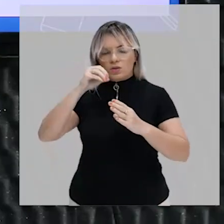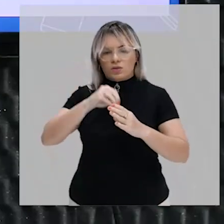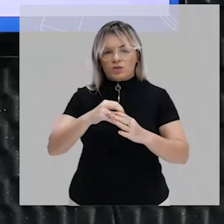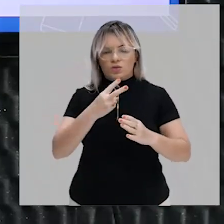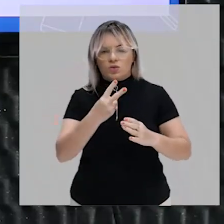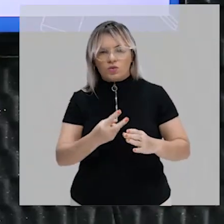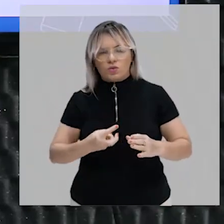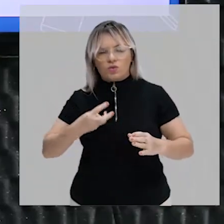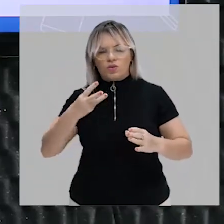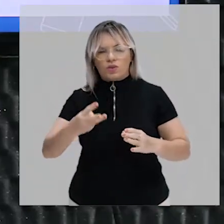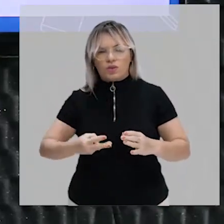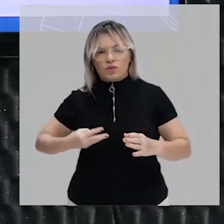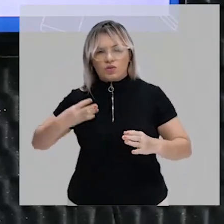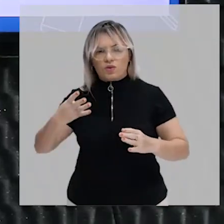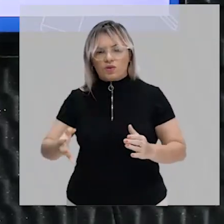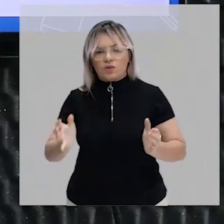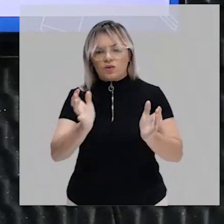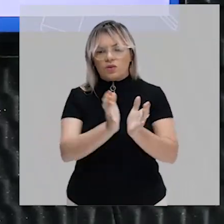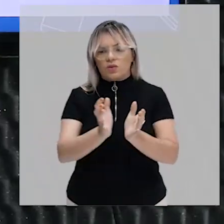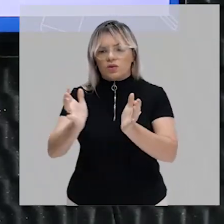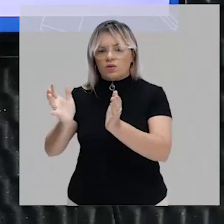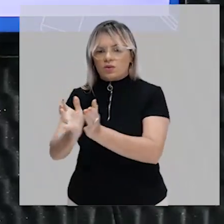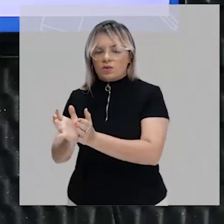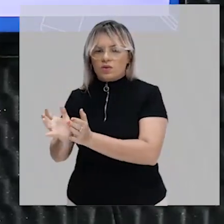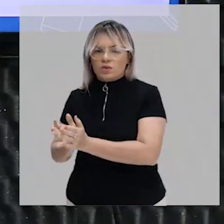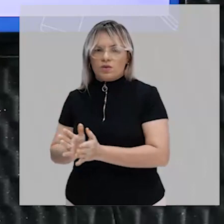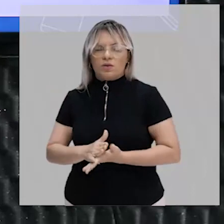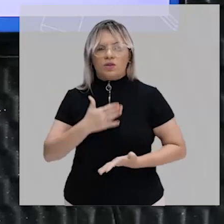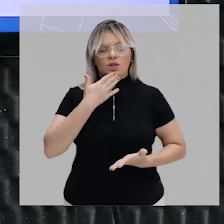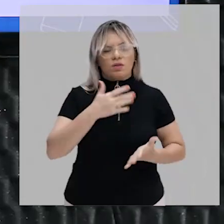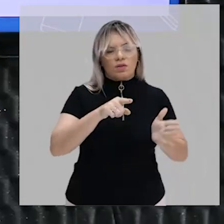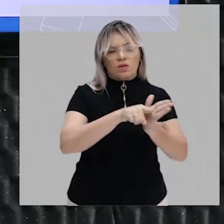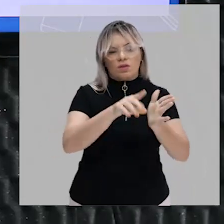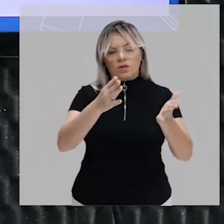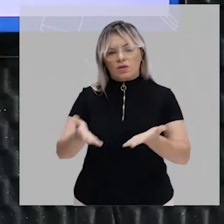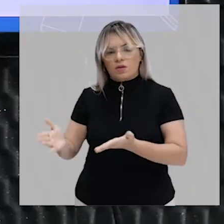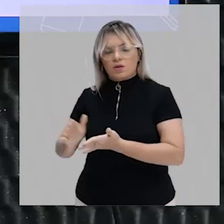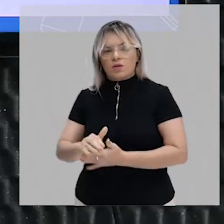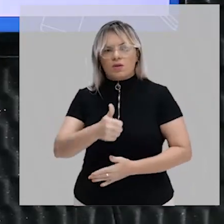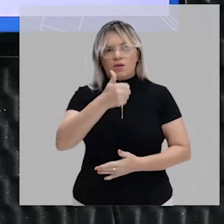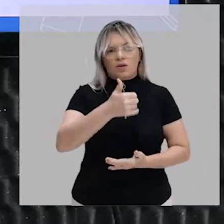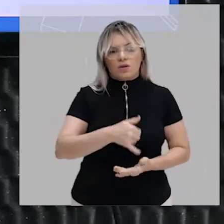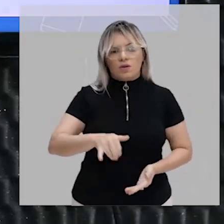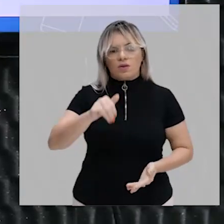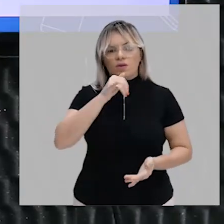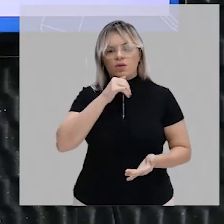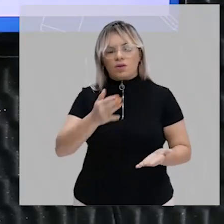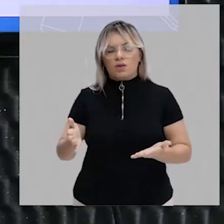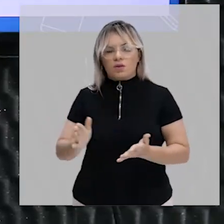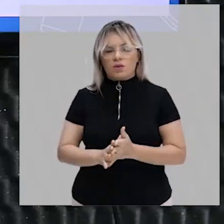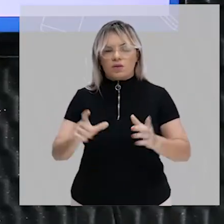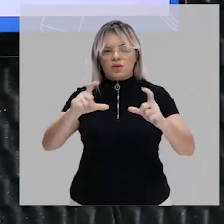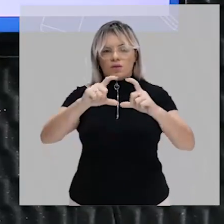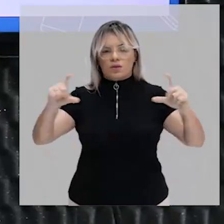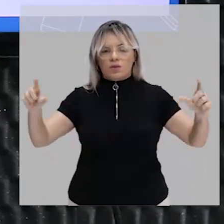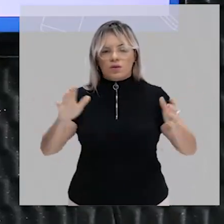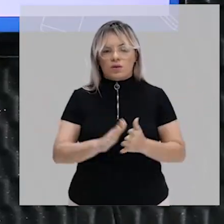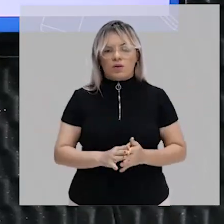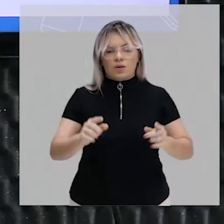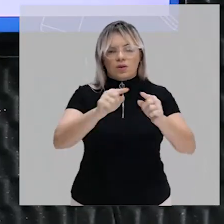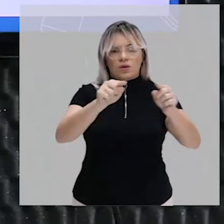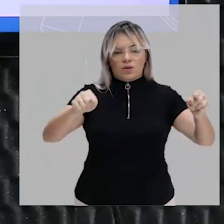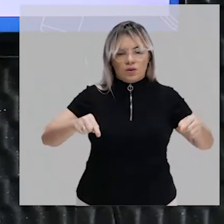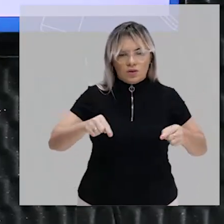para a quantidade que for definida lá no problema, tá? Então, temos aqui o primeiro exemplo, o enunciado diz o seguinte: em uma sala de